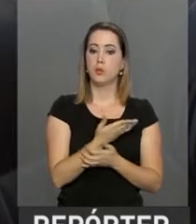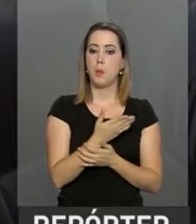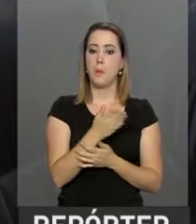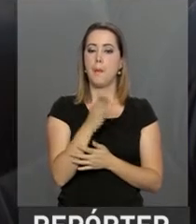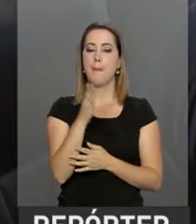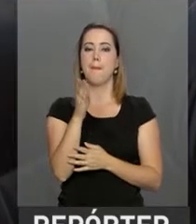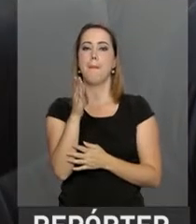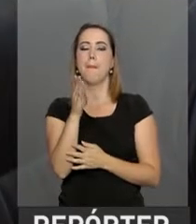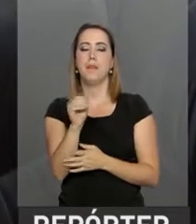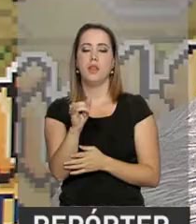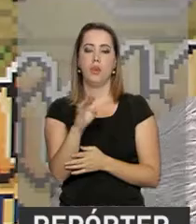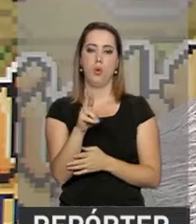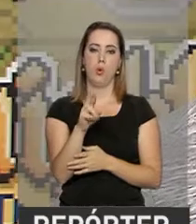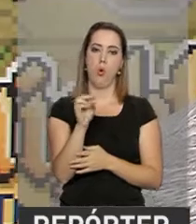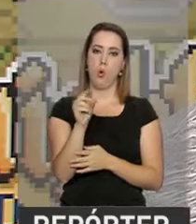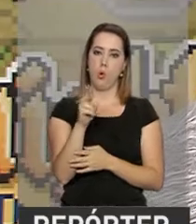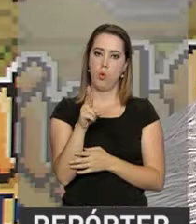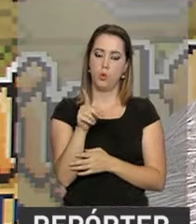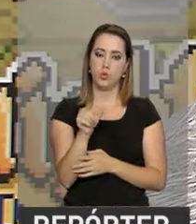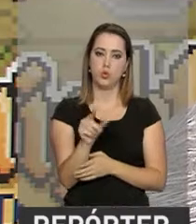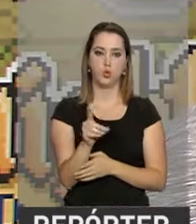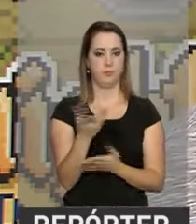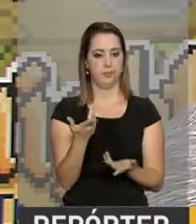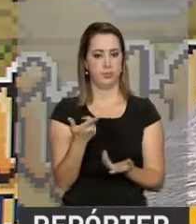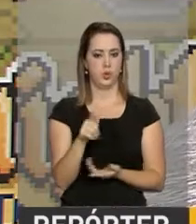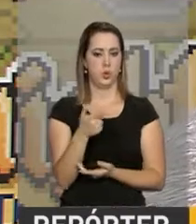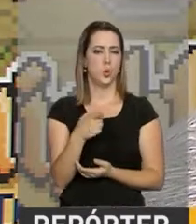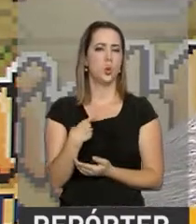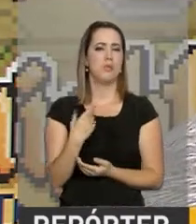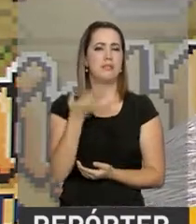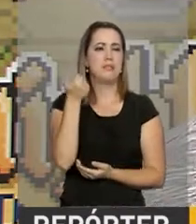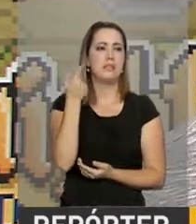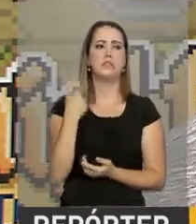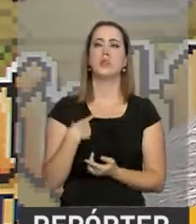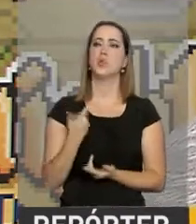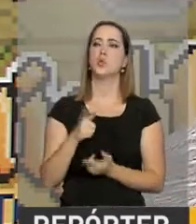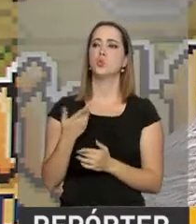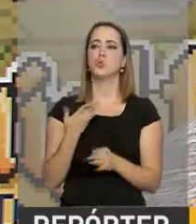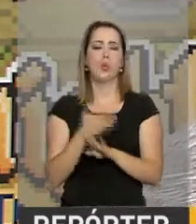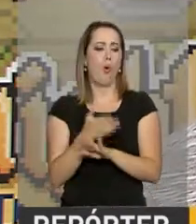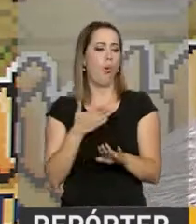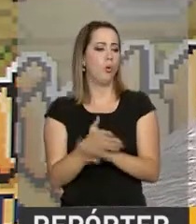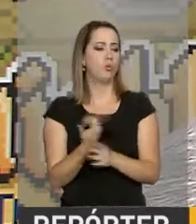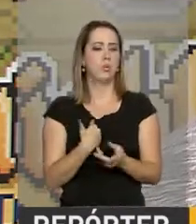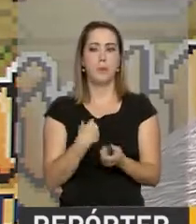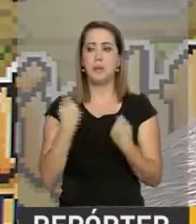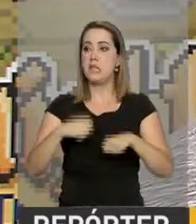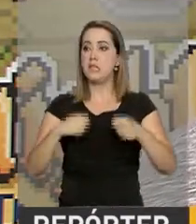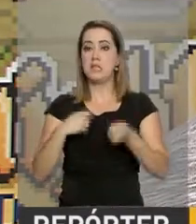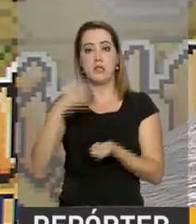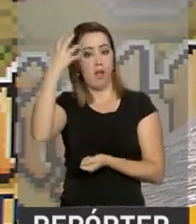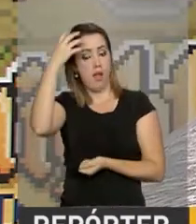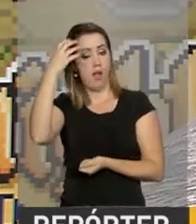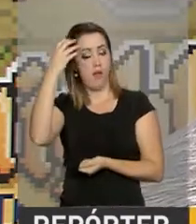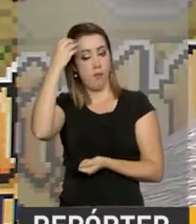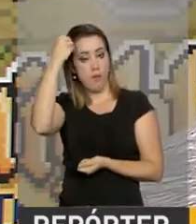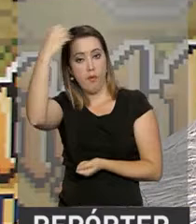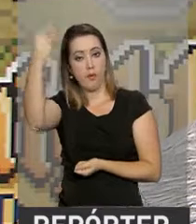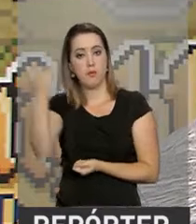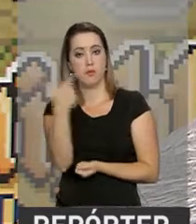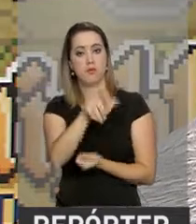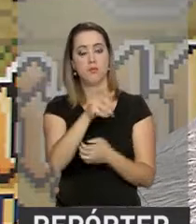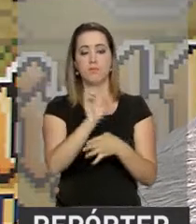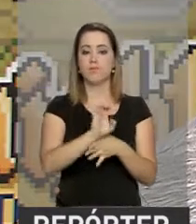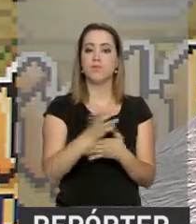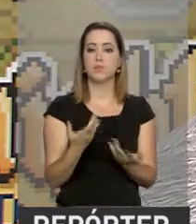road nasceu em 2009 na época não tinha nenhum nenhuma nenhum outro meio não ser sair do distrito federal então a solução